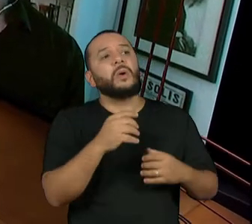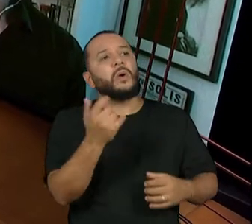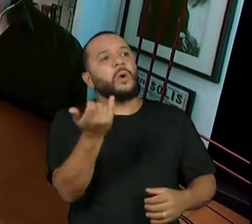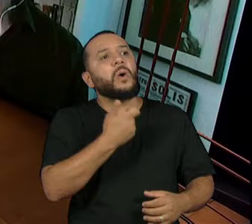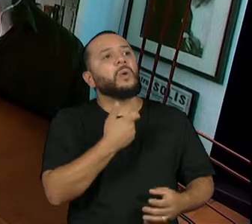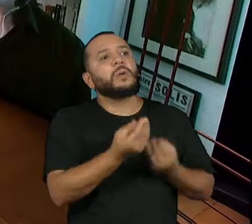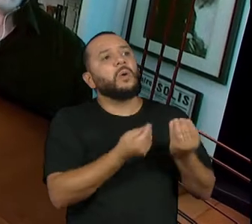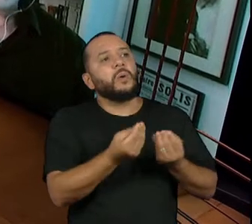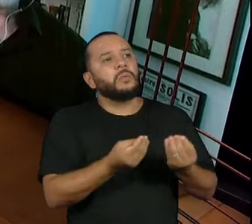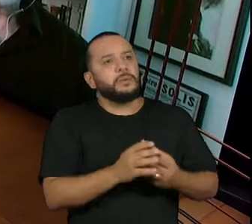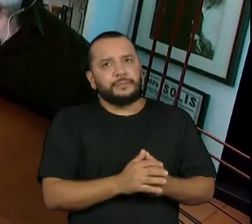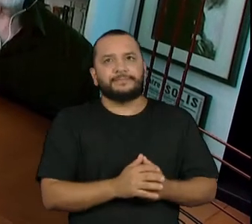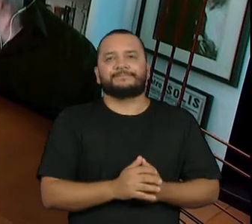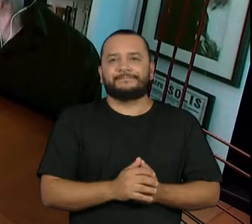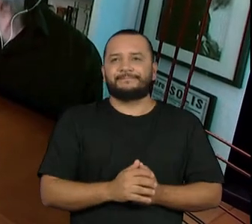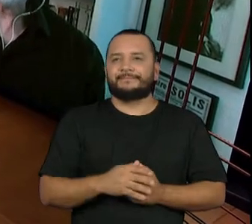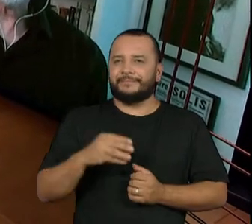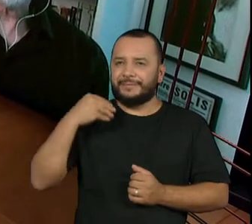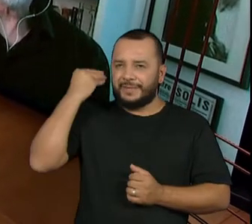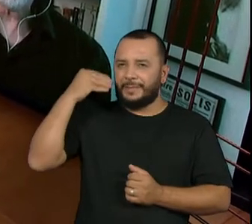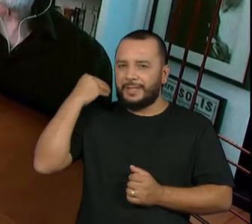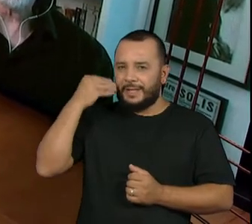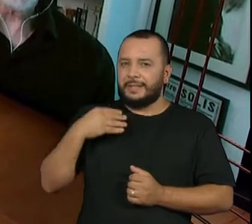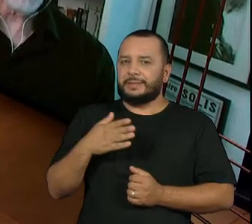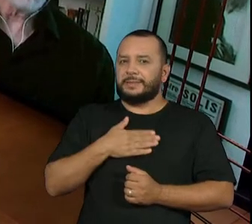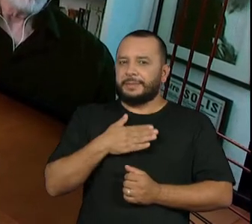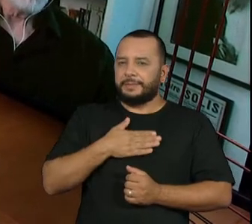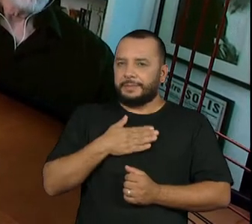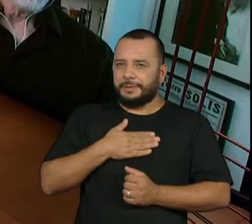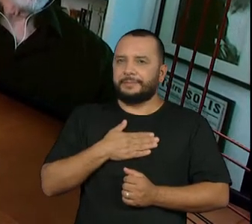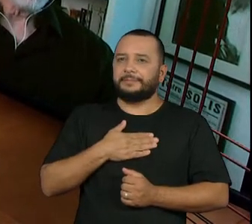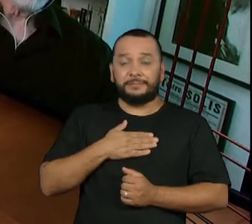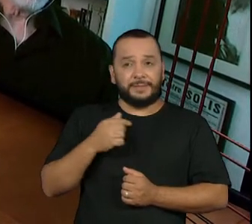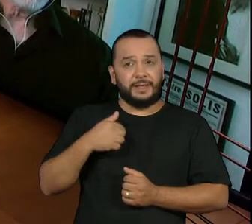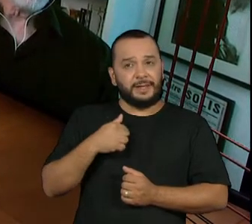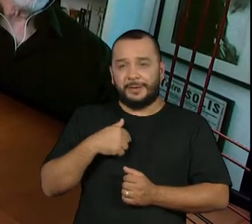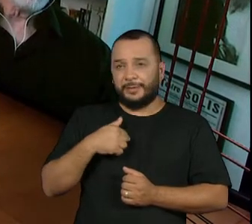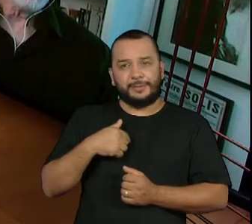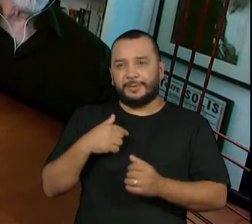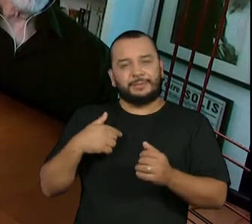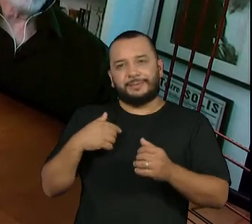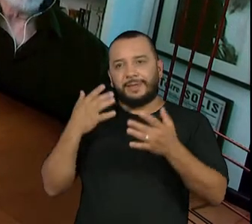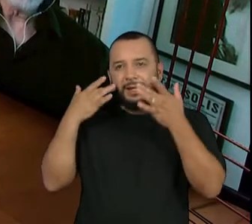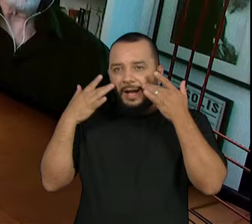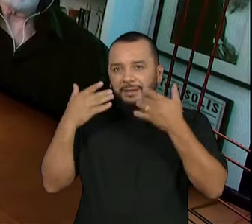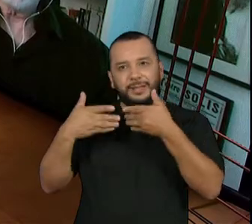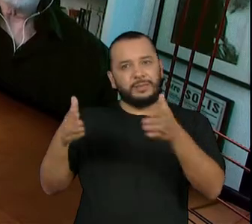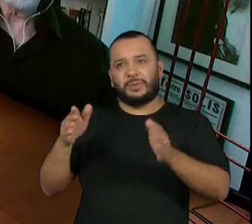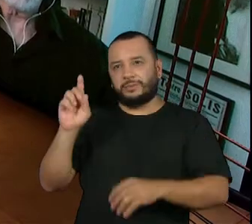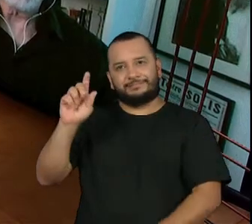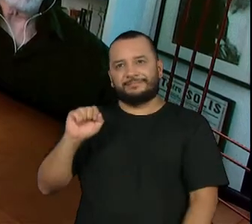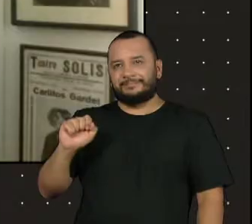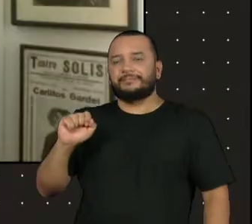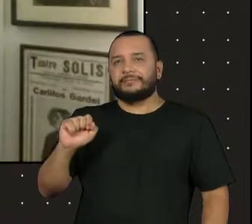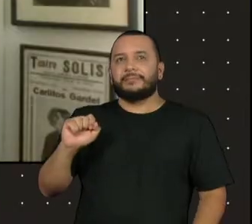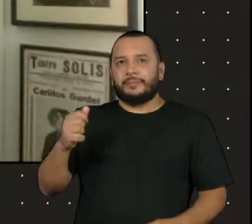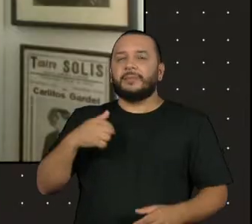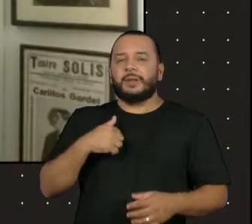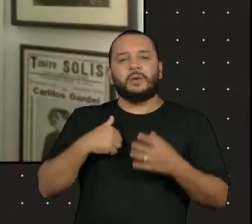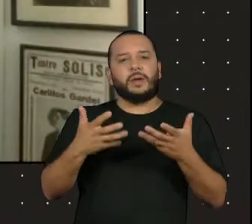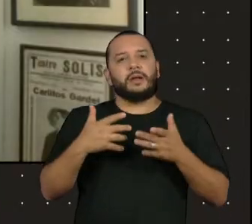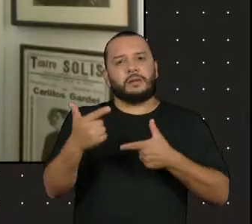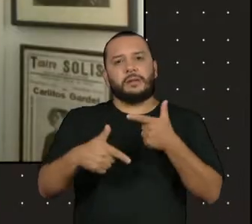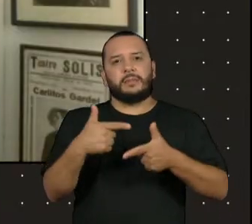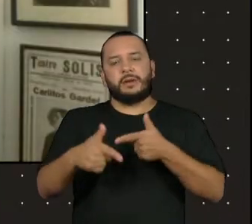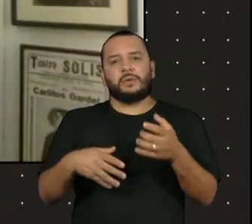Essa foi uma grande experiência também, apesar de não ter estreado. Eu, naquele momento, né, querendo trabalhar com pessoas